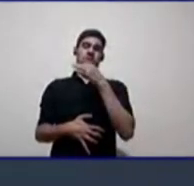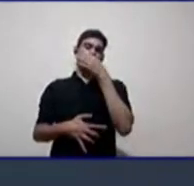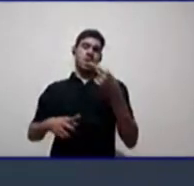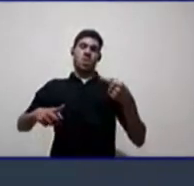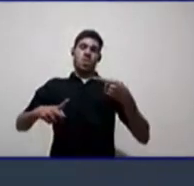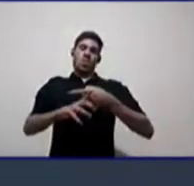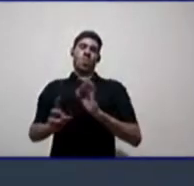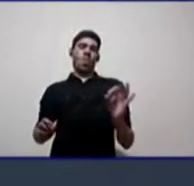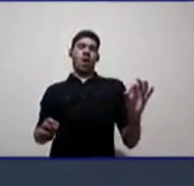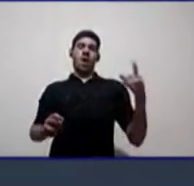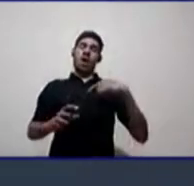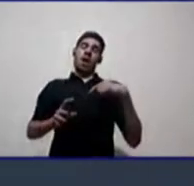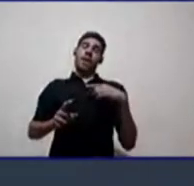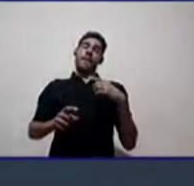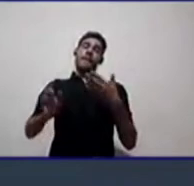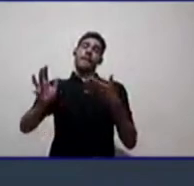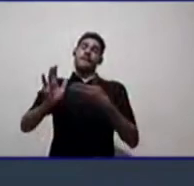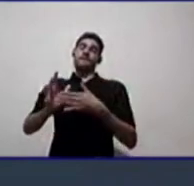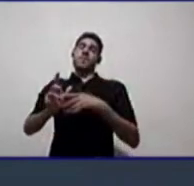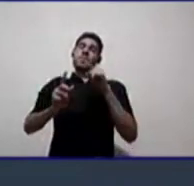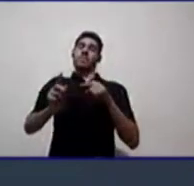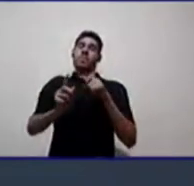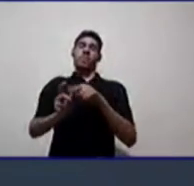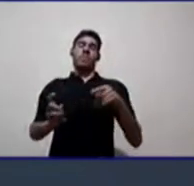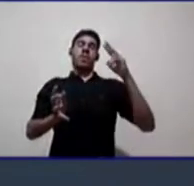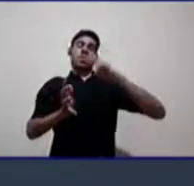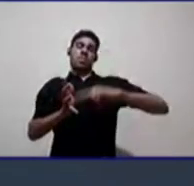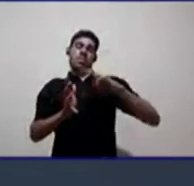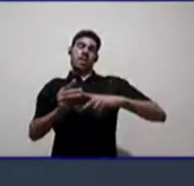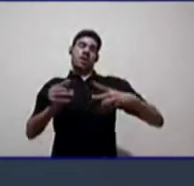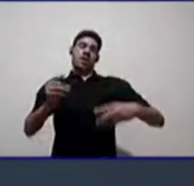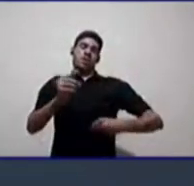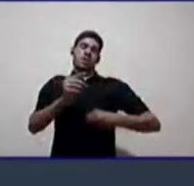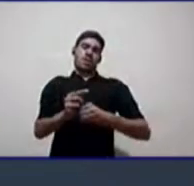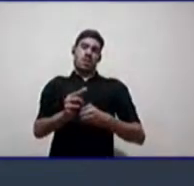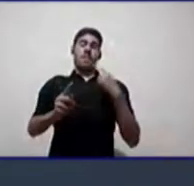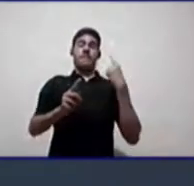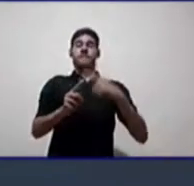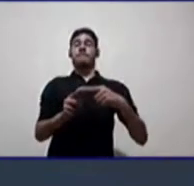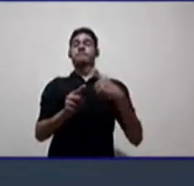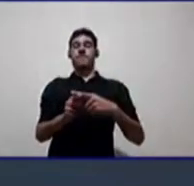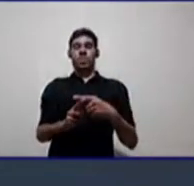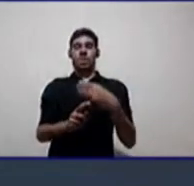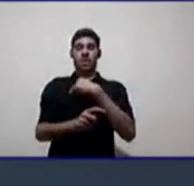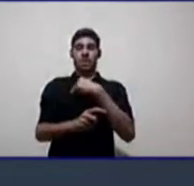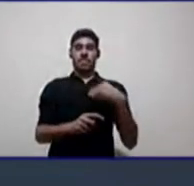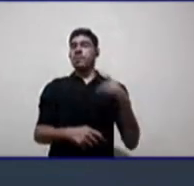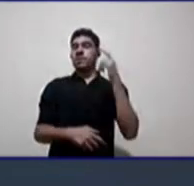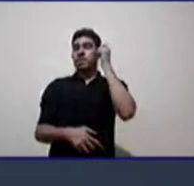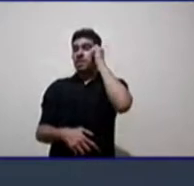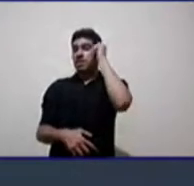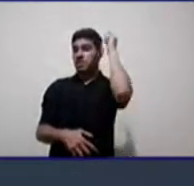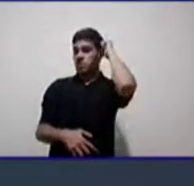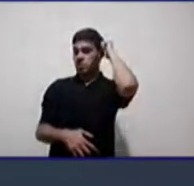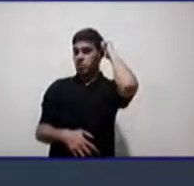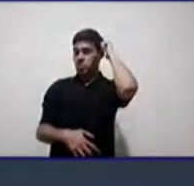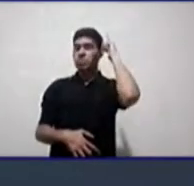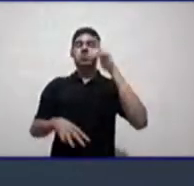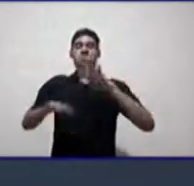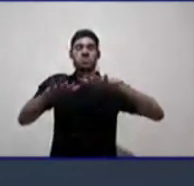propor equacionamento da espécie a partir da leitura da ementa, até porque o ministro Alexandre de Moraes, na